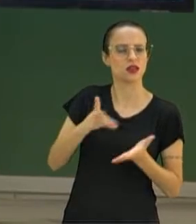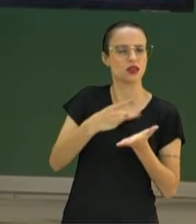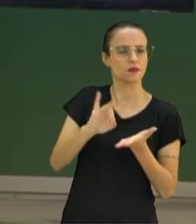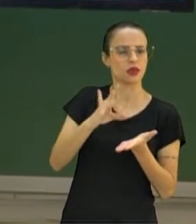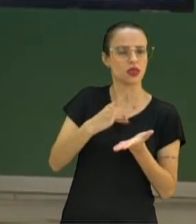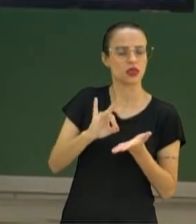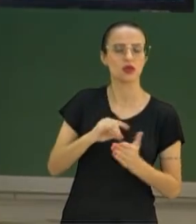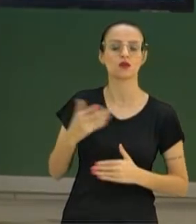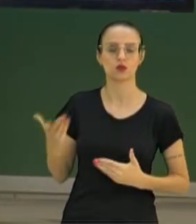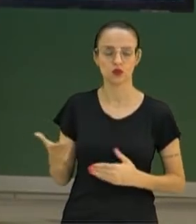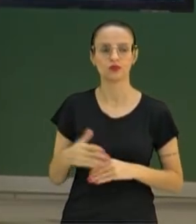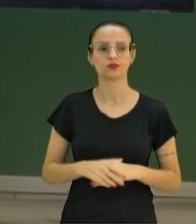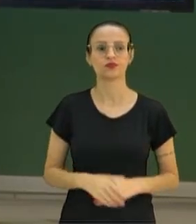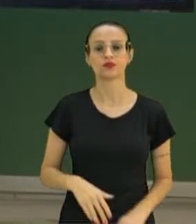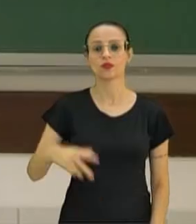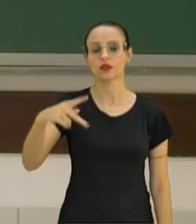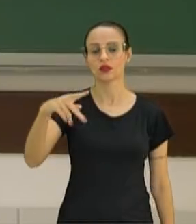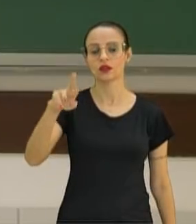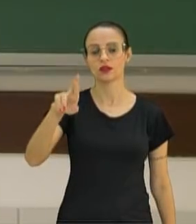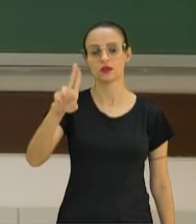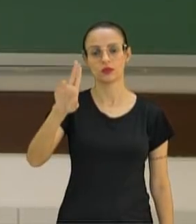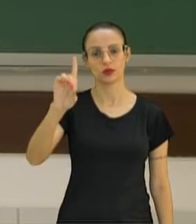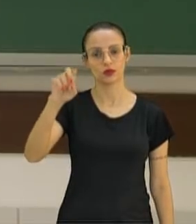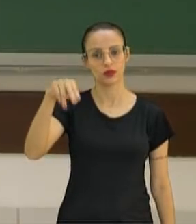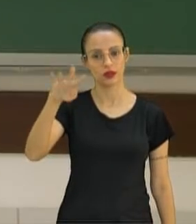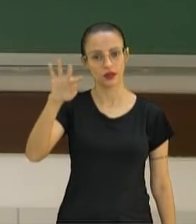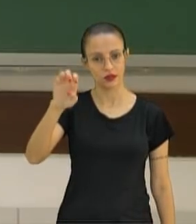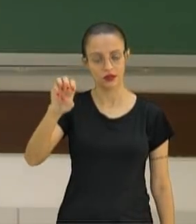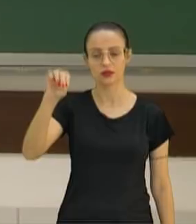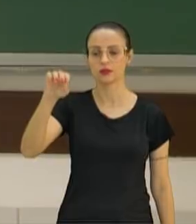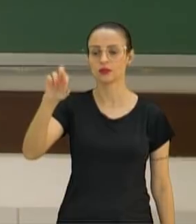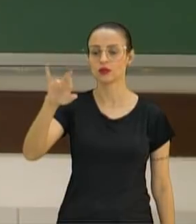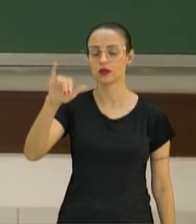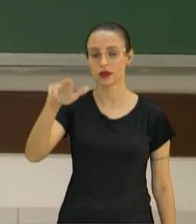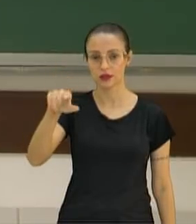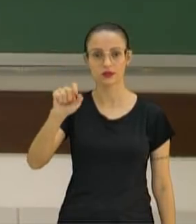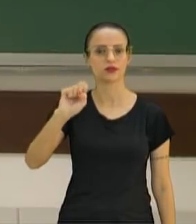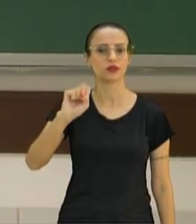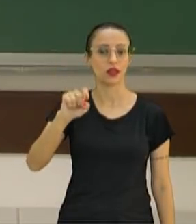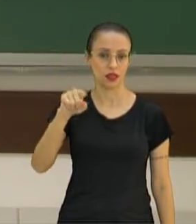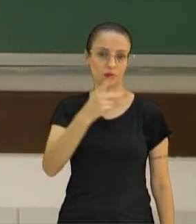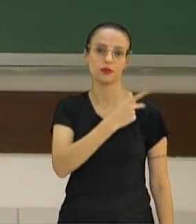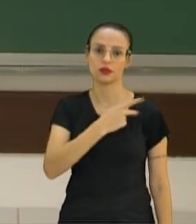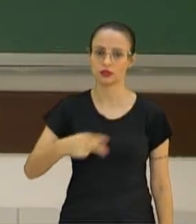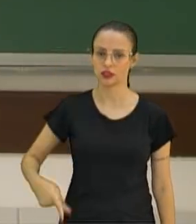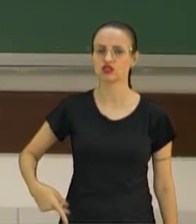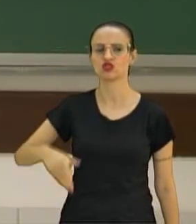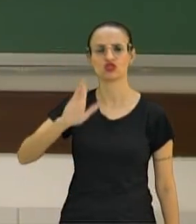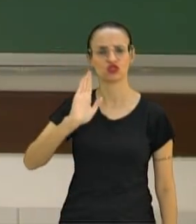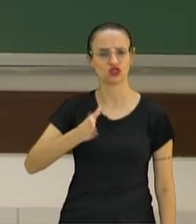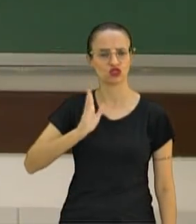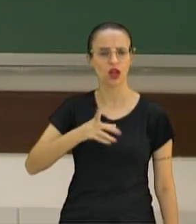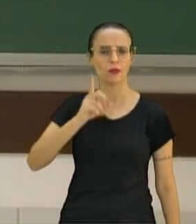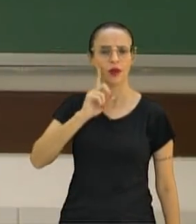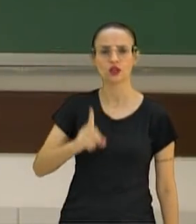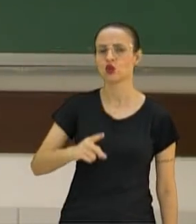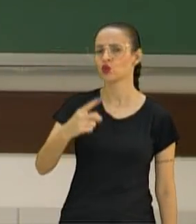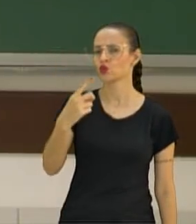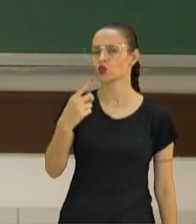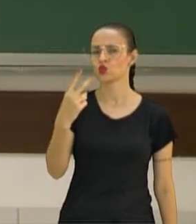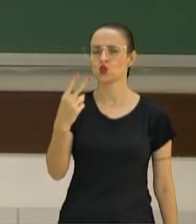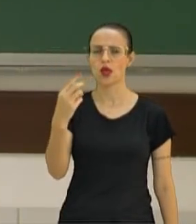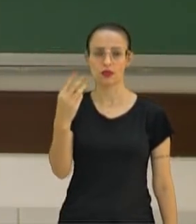República, né? Prudente de Moraes, presidente da época, nosso primeiro presidente civil, já havia enviado algumas expedições, 1, 2,